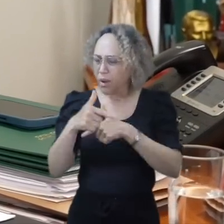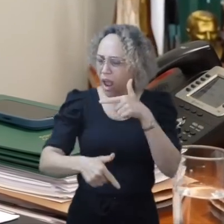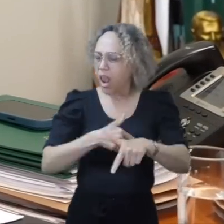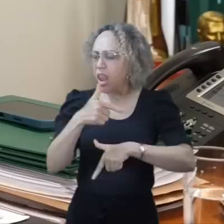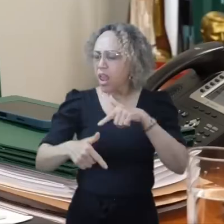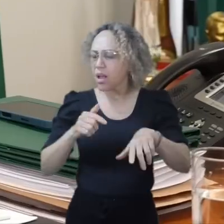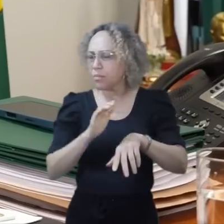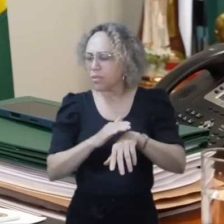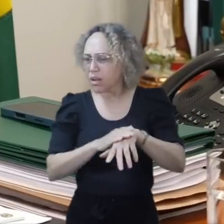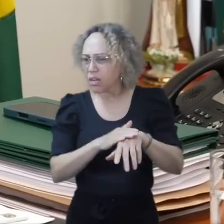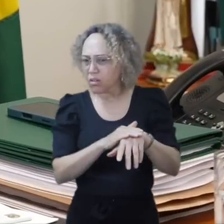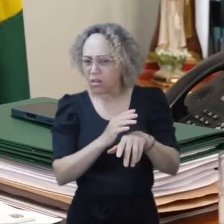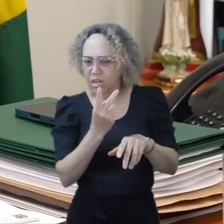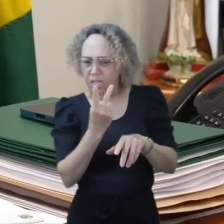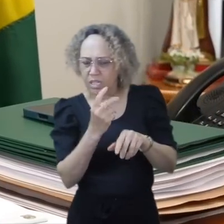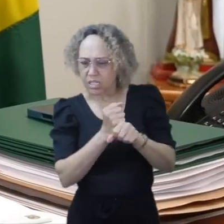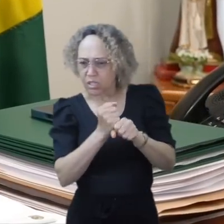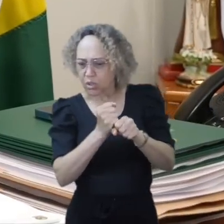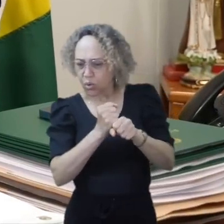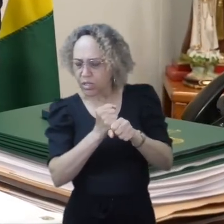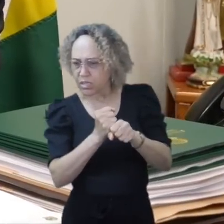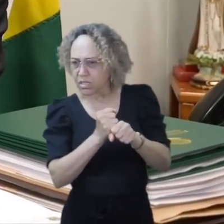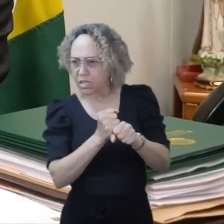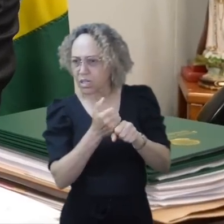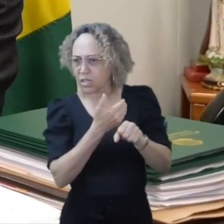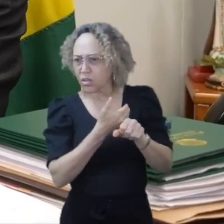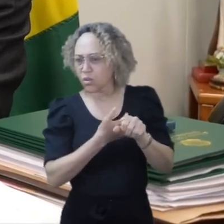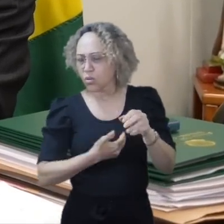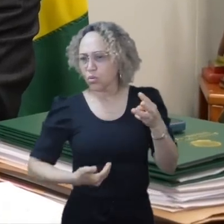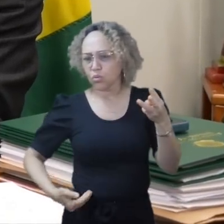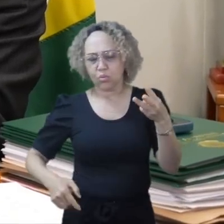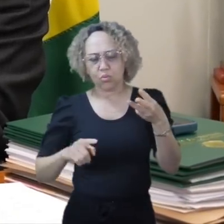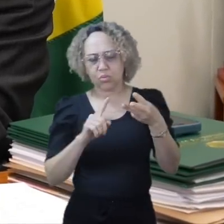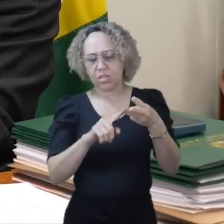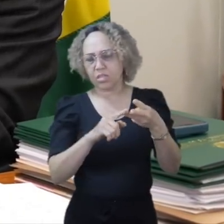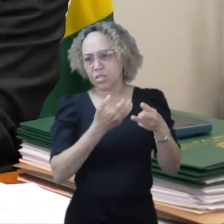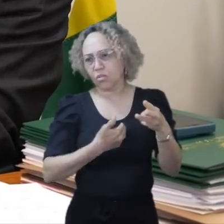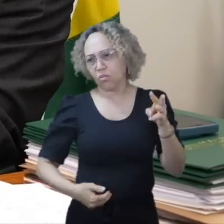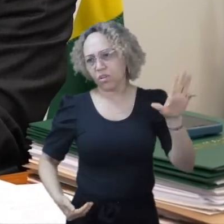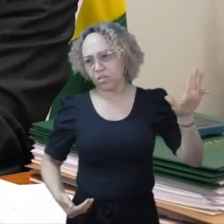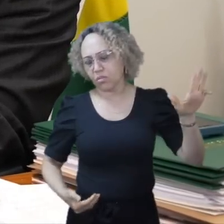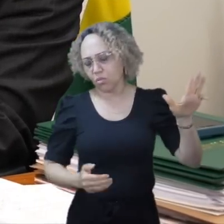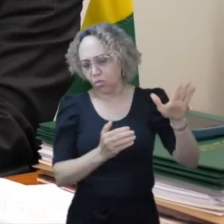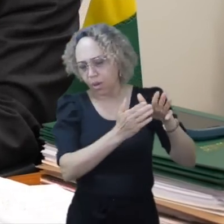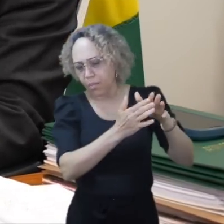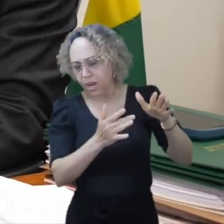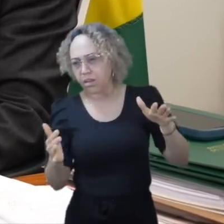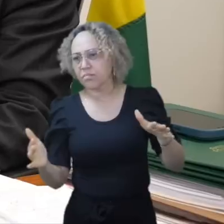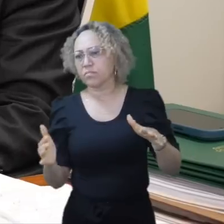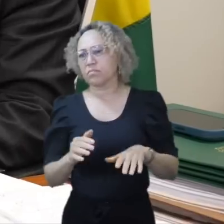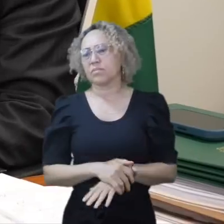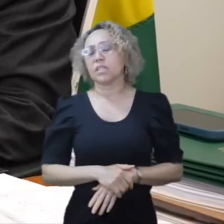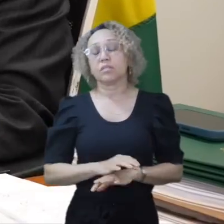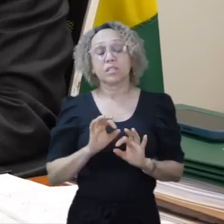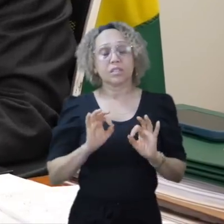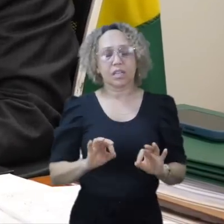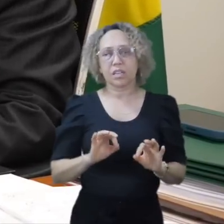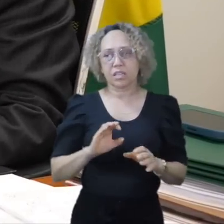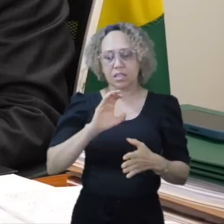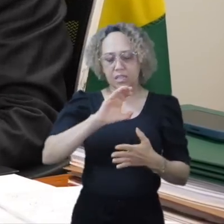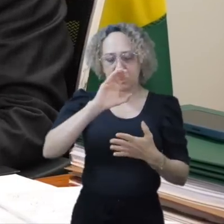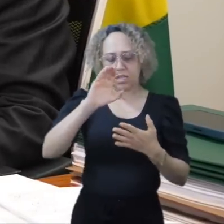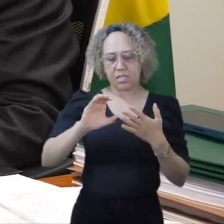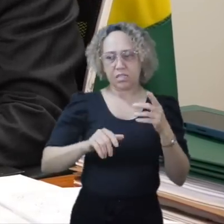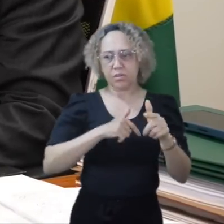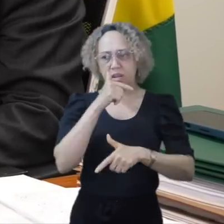o Brasil definitivamente está sendo reconstruído, e eu aposto muito que a classe trabalhadora será a grande beneficiária